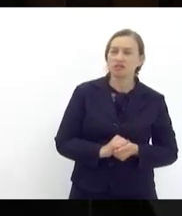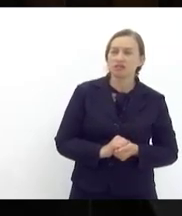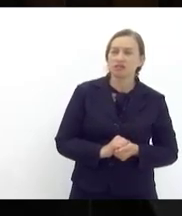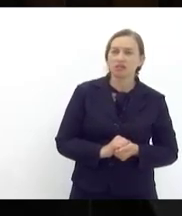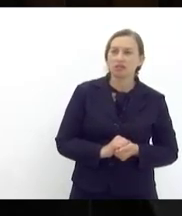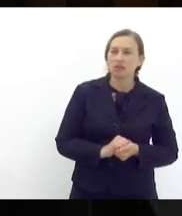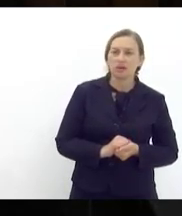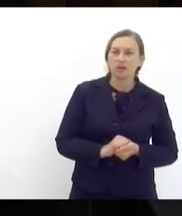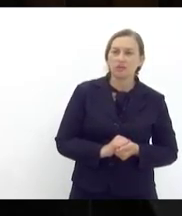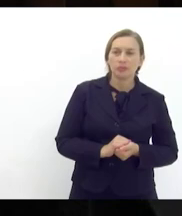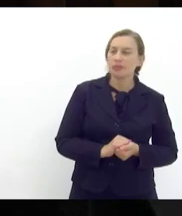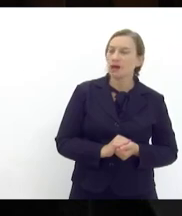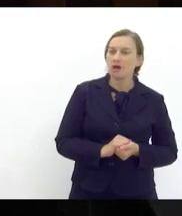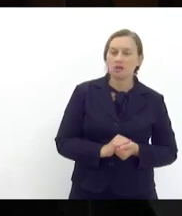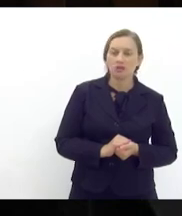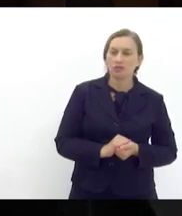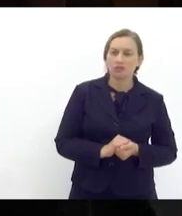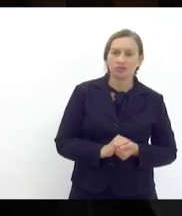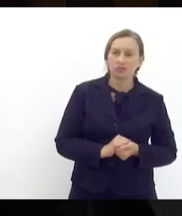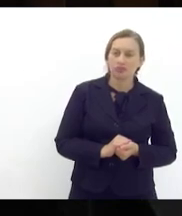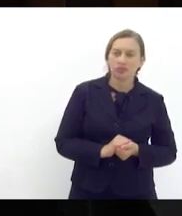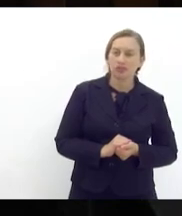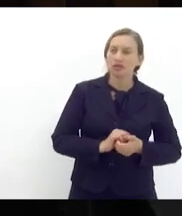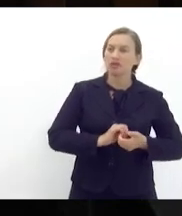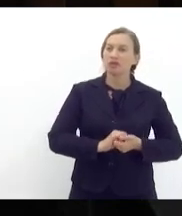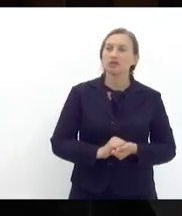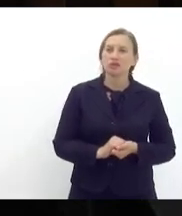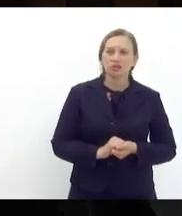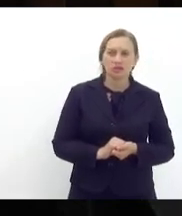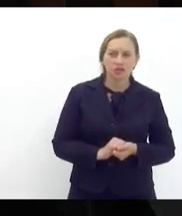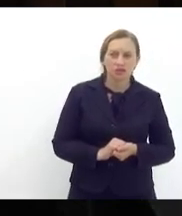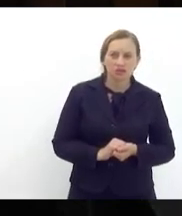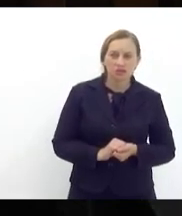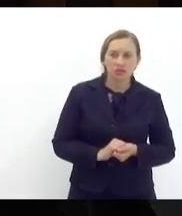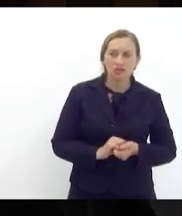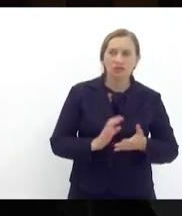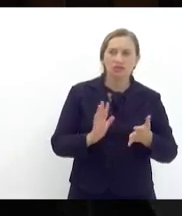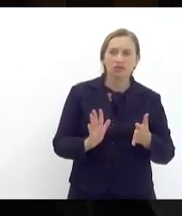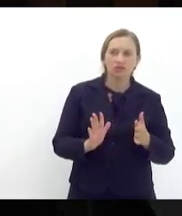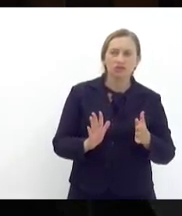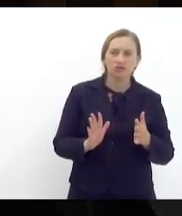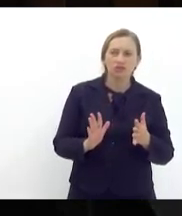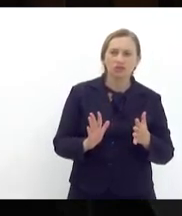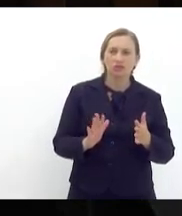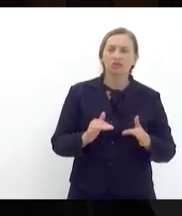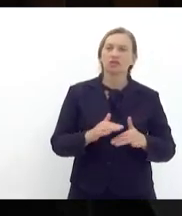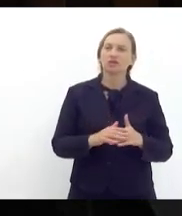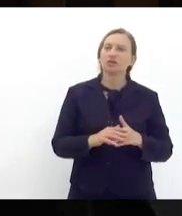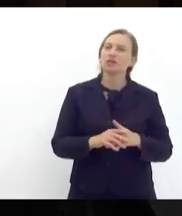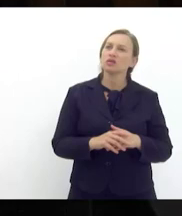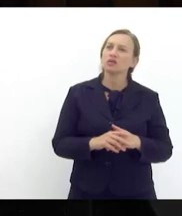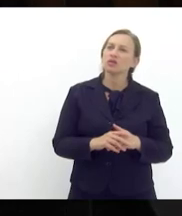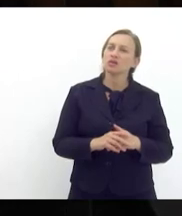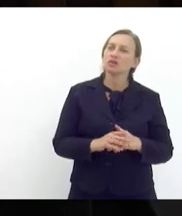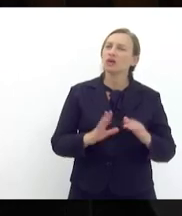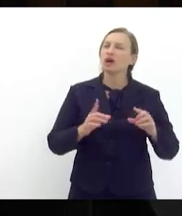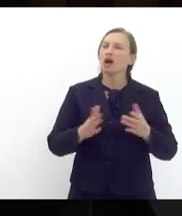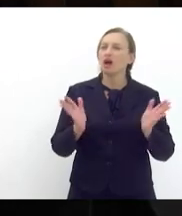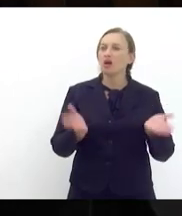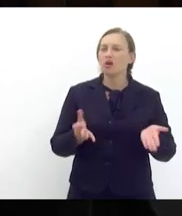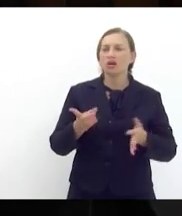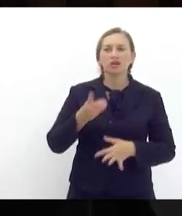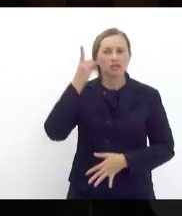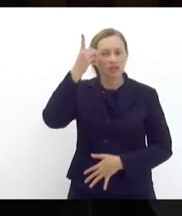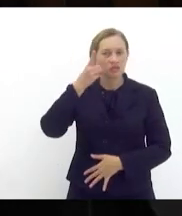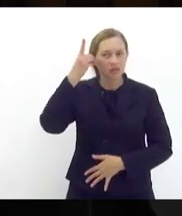A comunidade que defende os homossexuais. Está sendo muito criticado. Ainda agora, uma deputada do